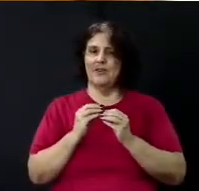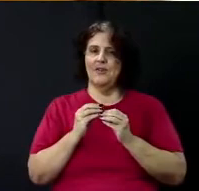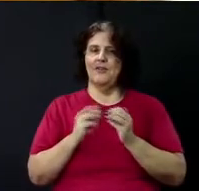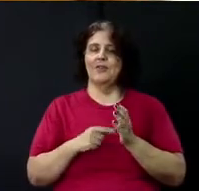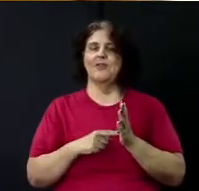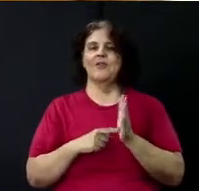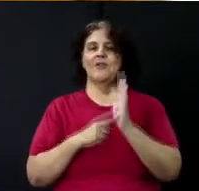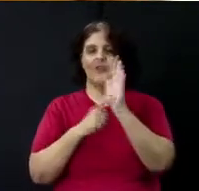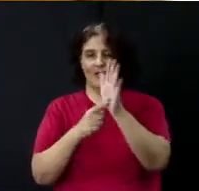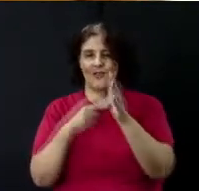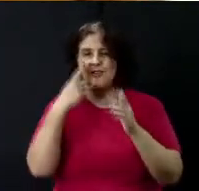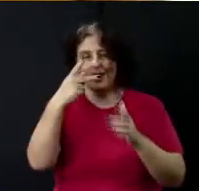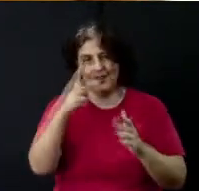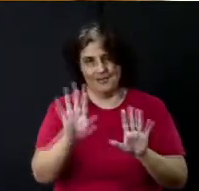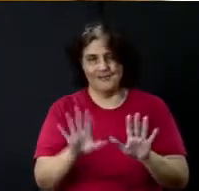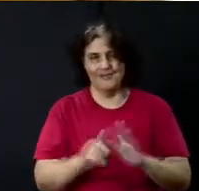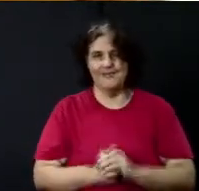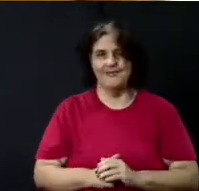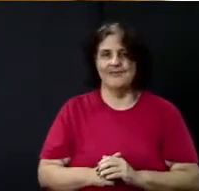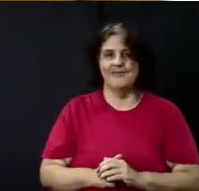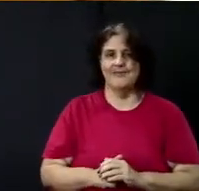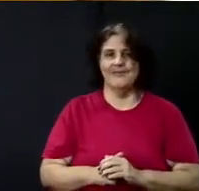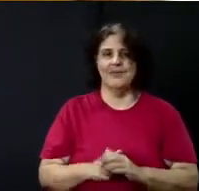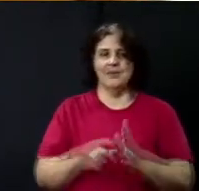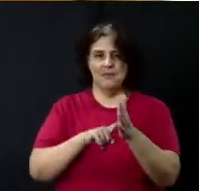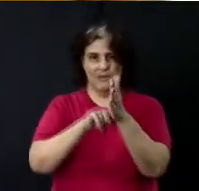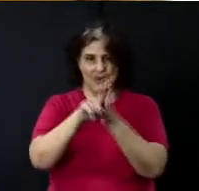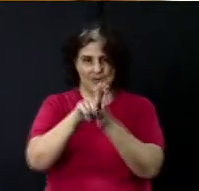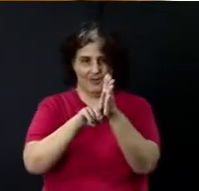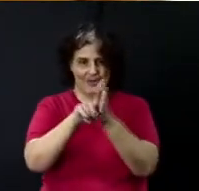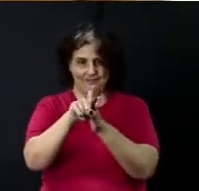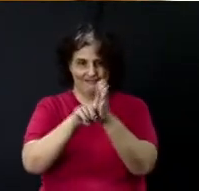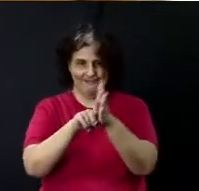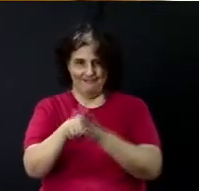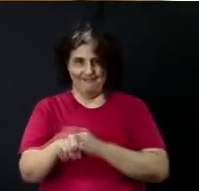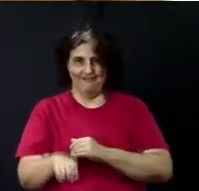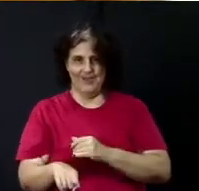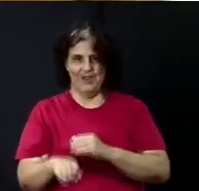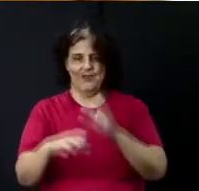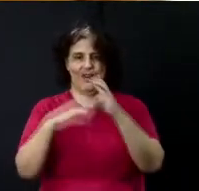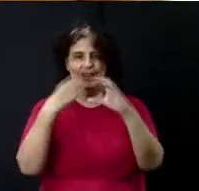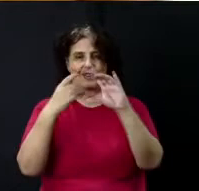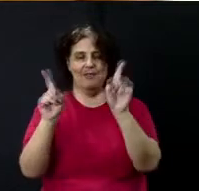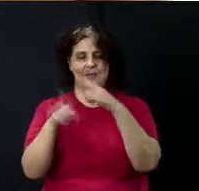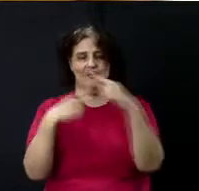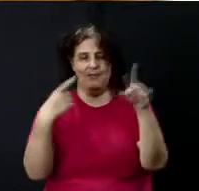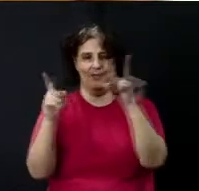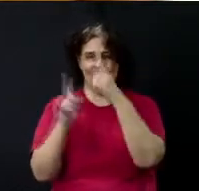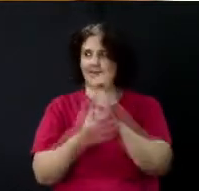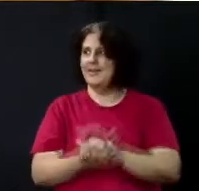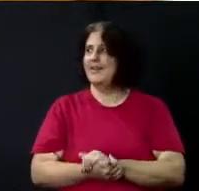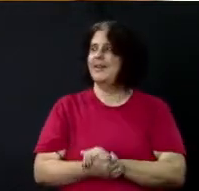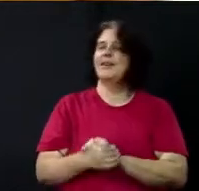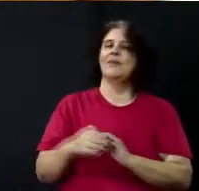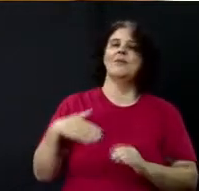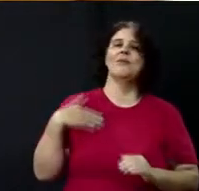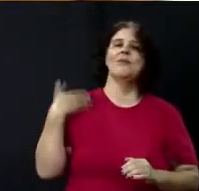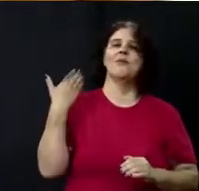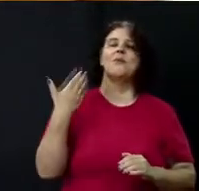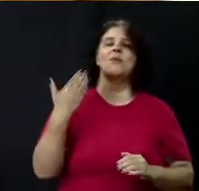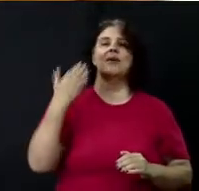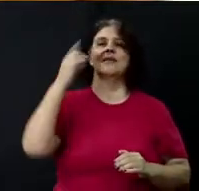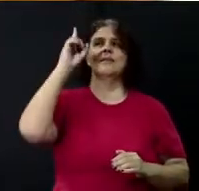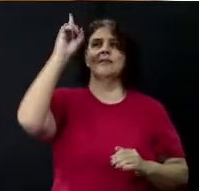refletir em algumas coisas. Em forma de perguntas só, e aí nós vamos cantar uma canção. Quando Deus abriu